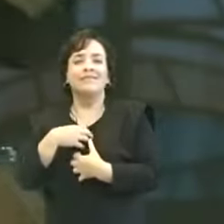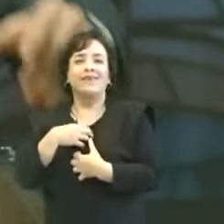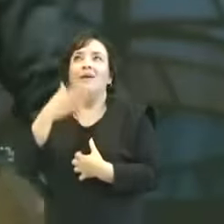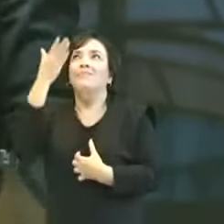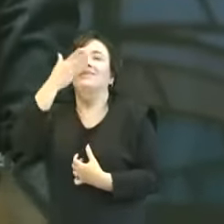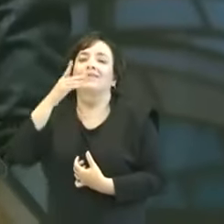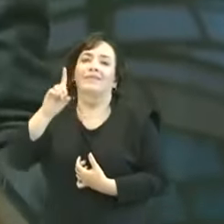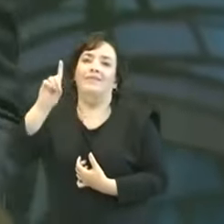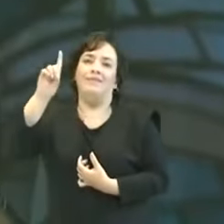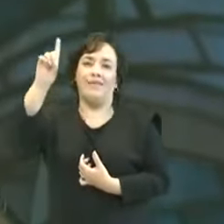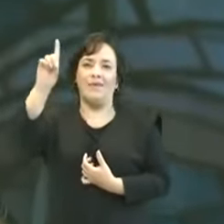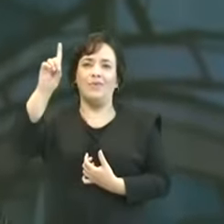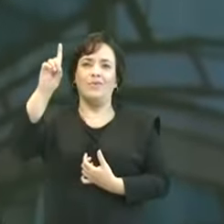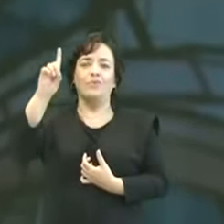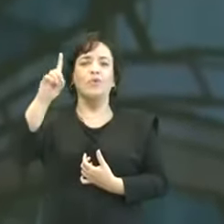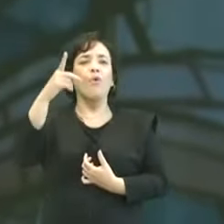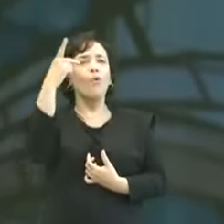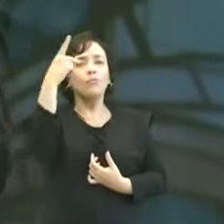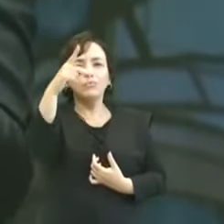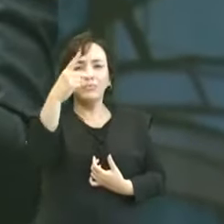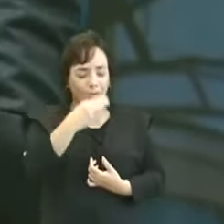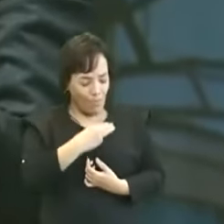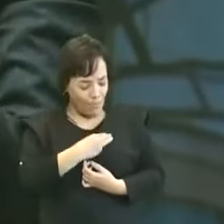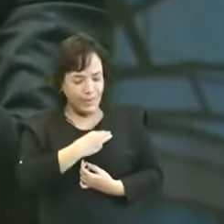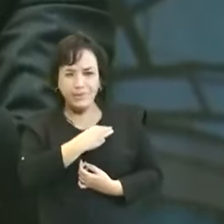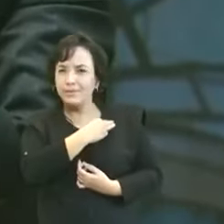Você pode transformar o teu ministério,